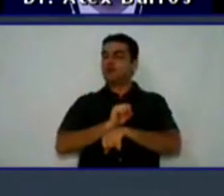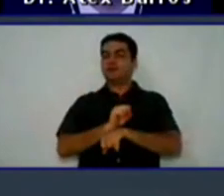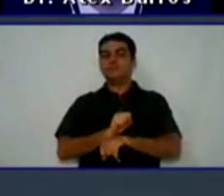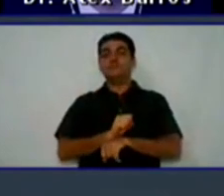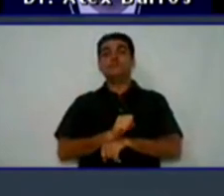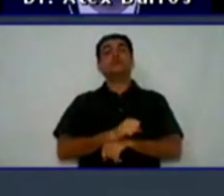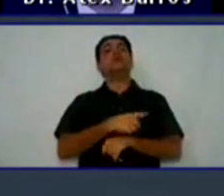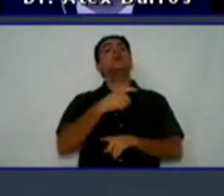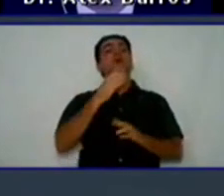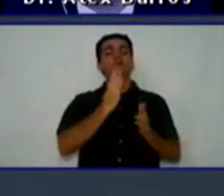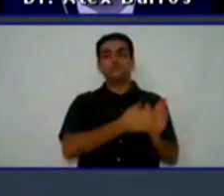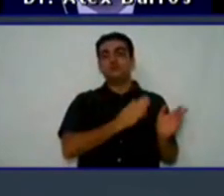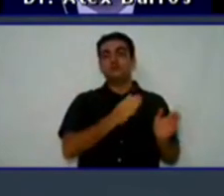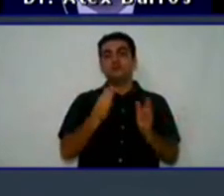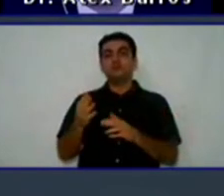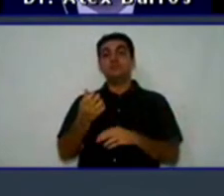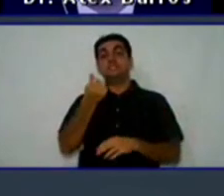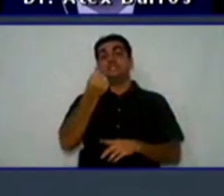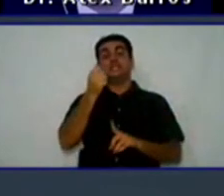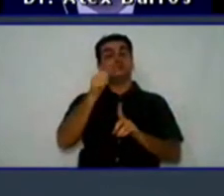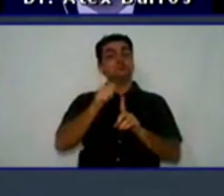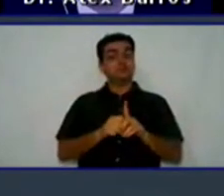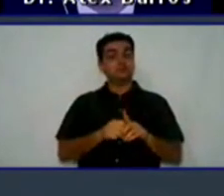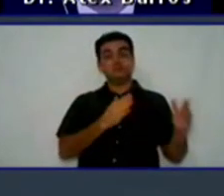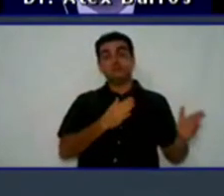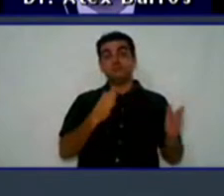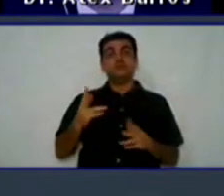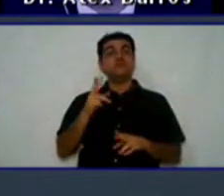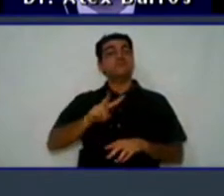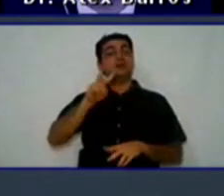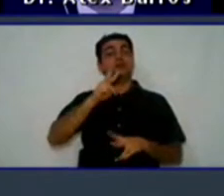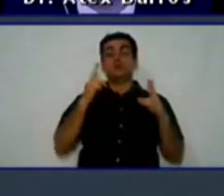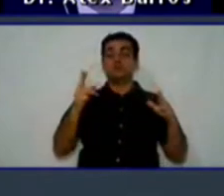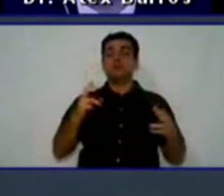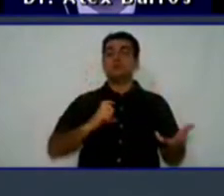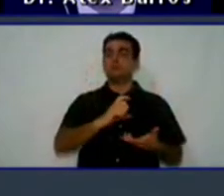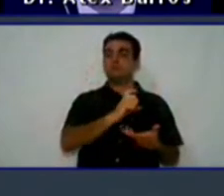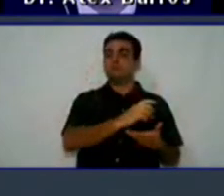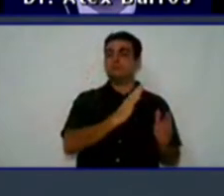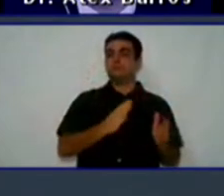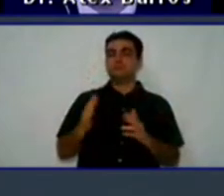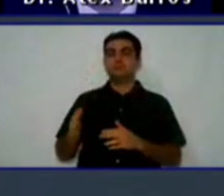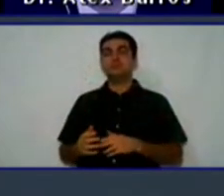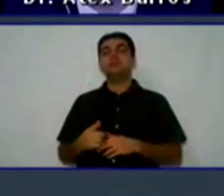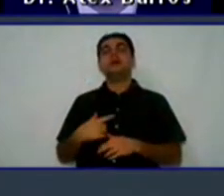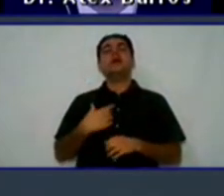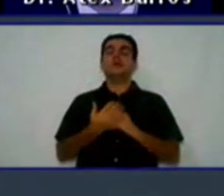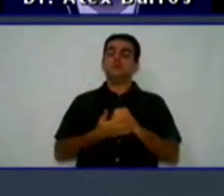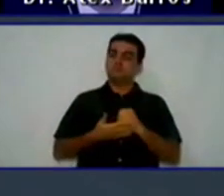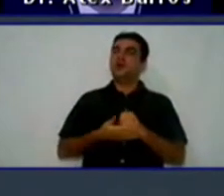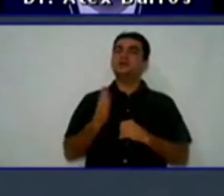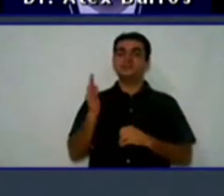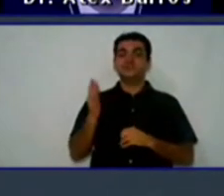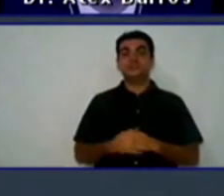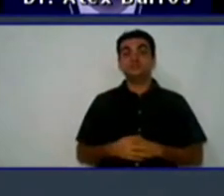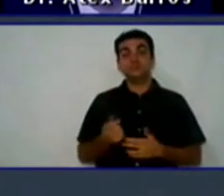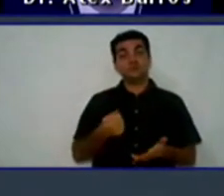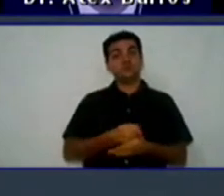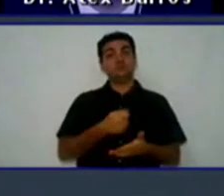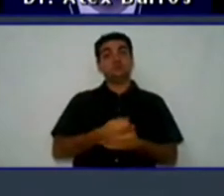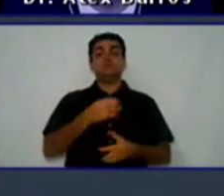forma parcelada em 6 meses, com valores iguais e consecutivamente, cito precedente da Casa. Na execução